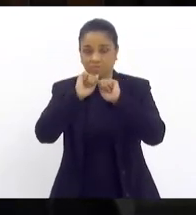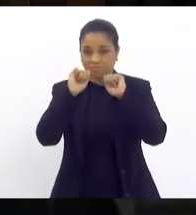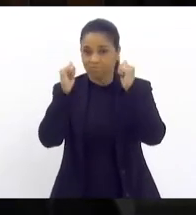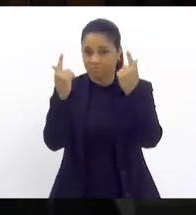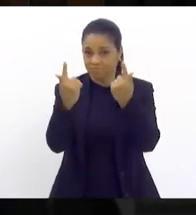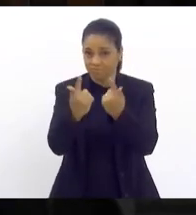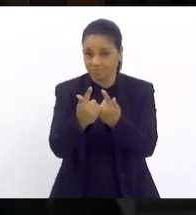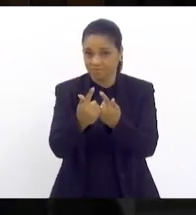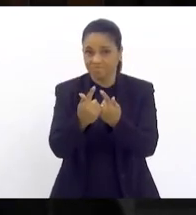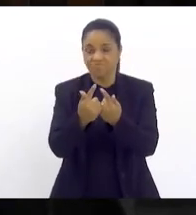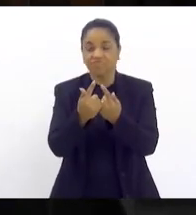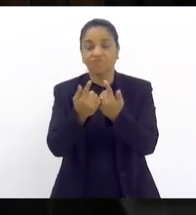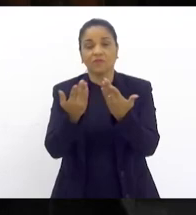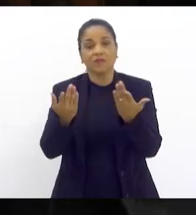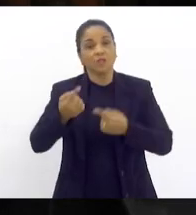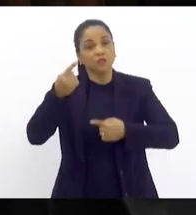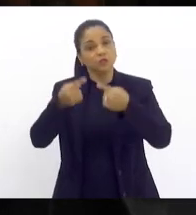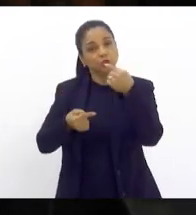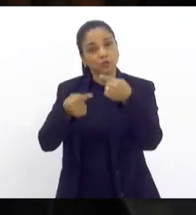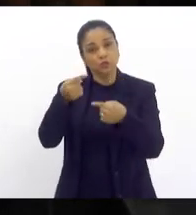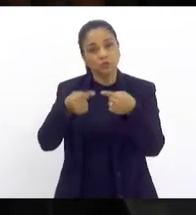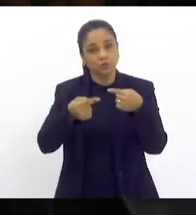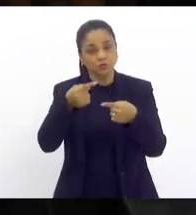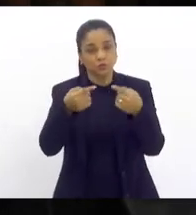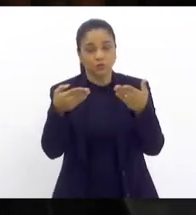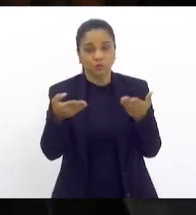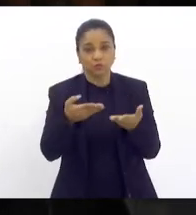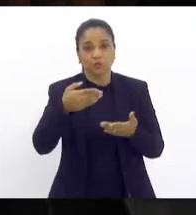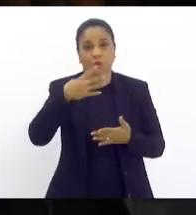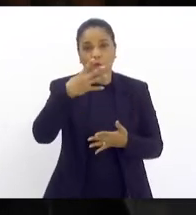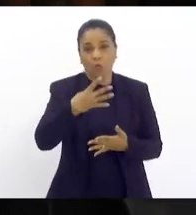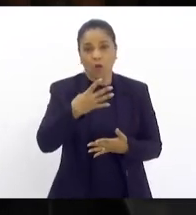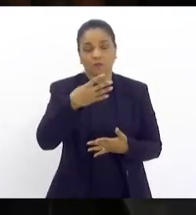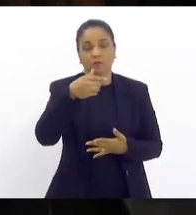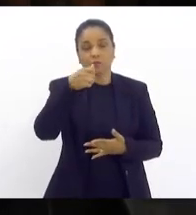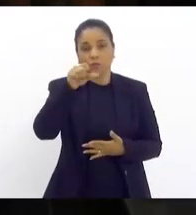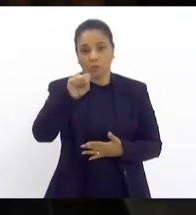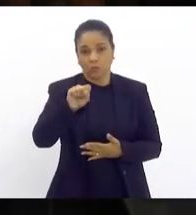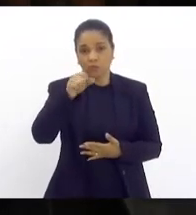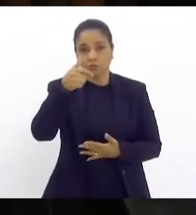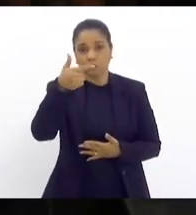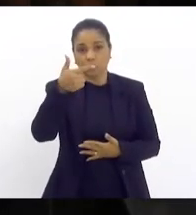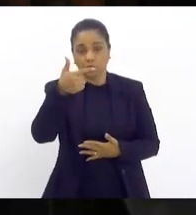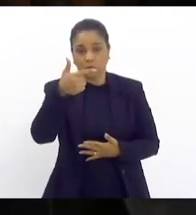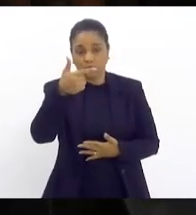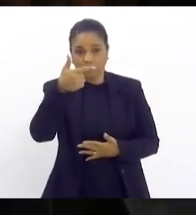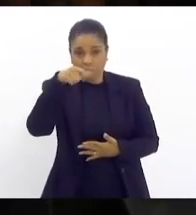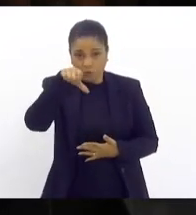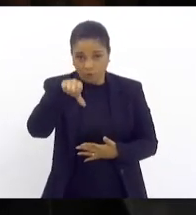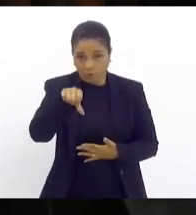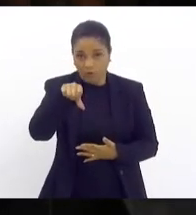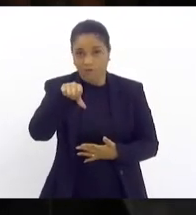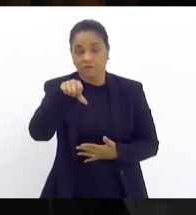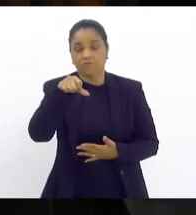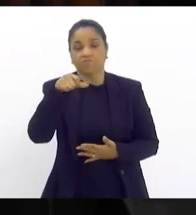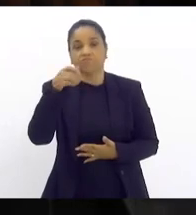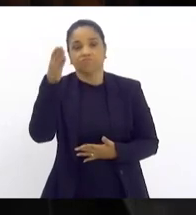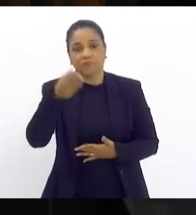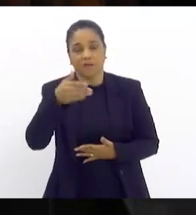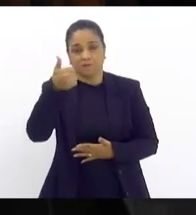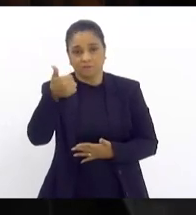venham discutir o projeto de lei 489 2019 do ex-deputado Carlos Caiado